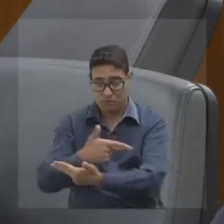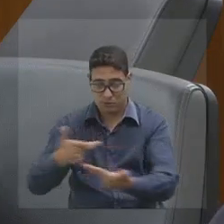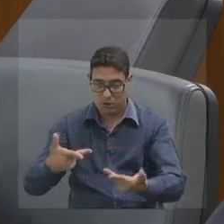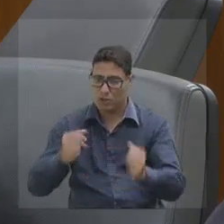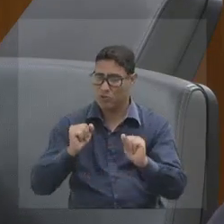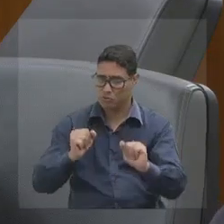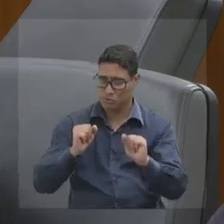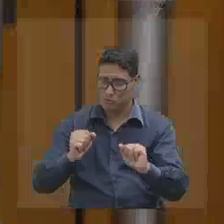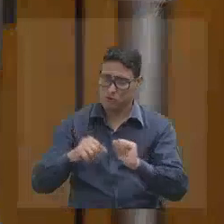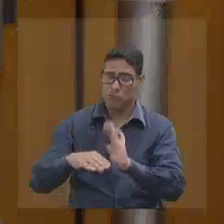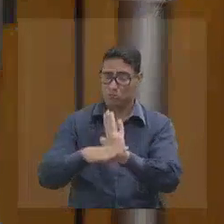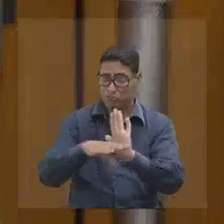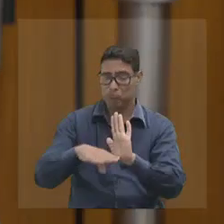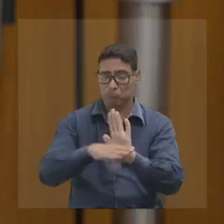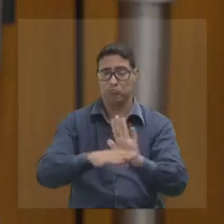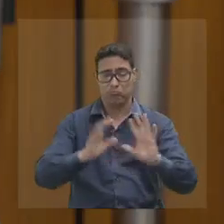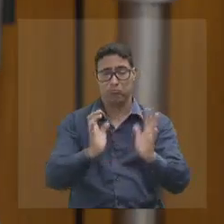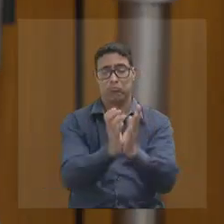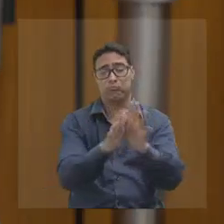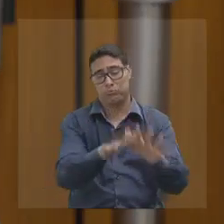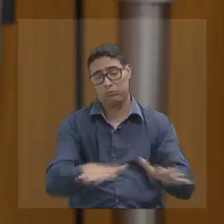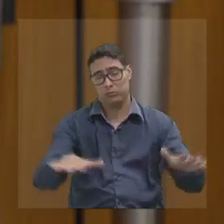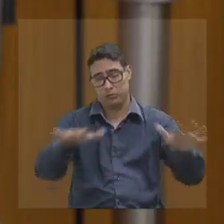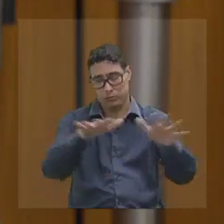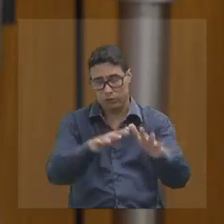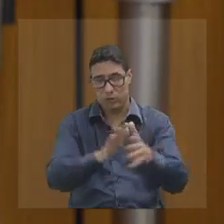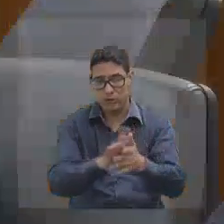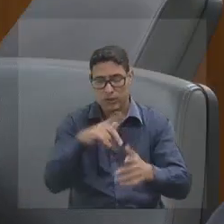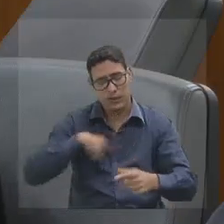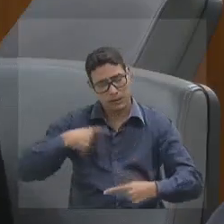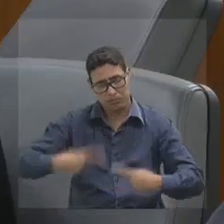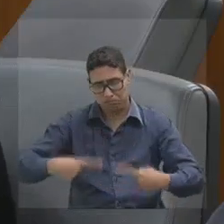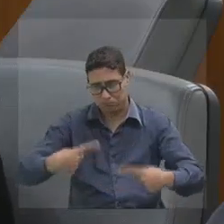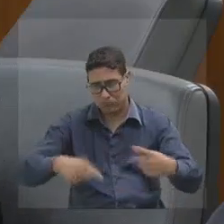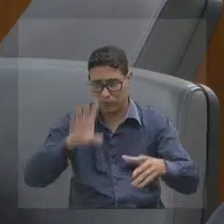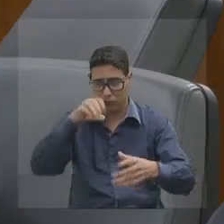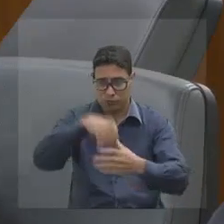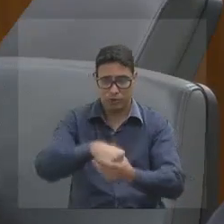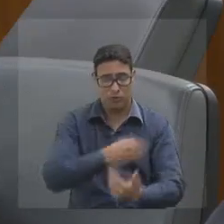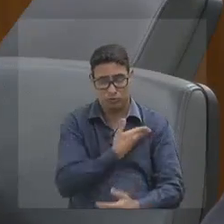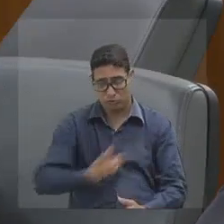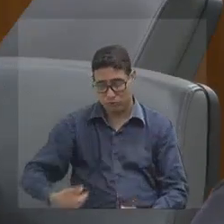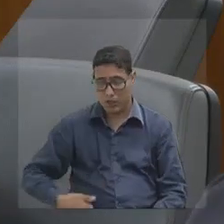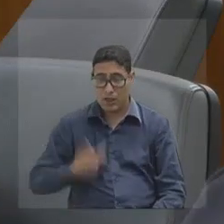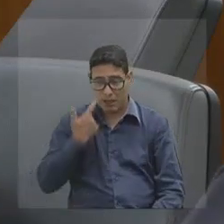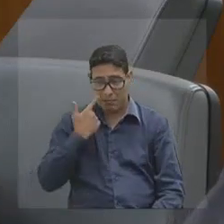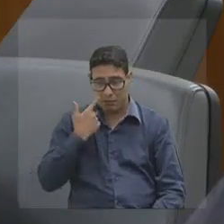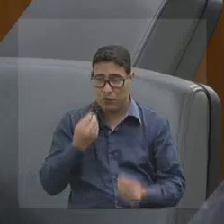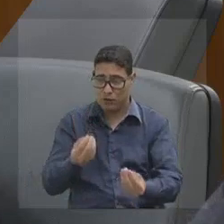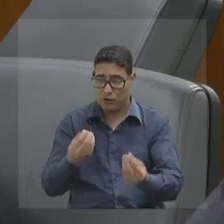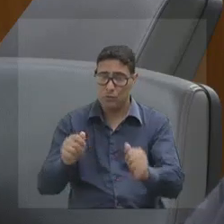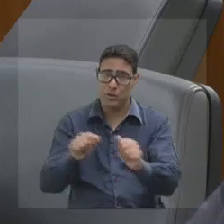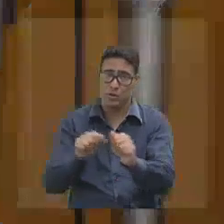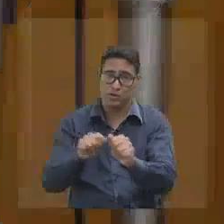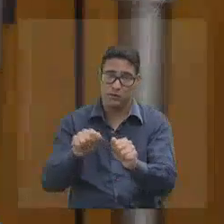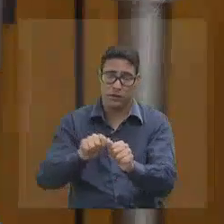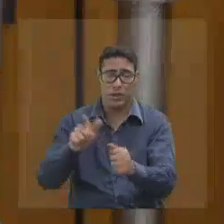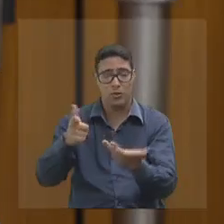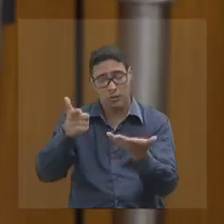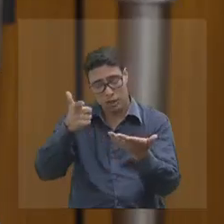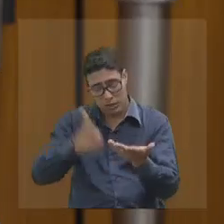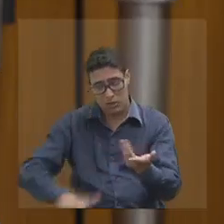poderiam assessorar essas comunidades nós estamos nesse momento de discussão dentro do governo para ver como que a gente faz uma segunda e